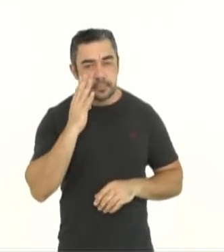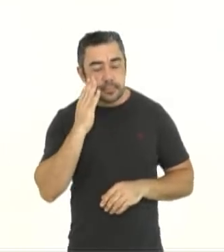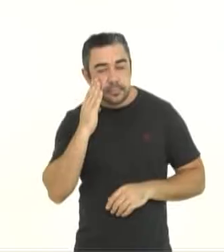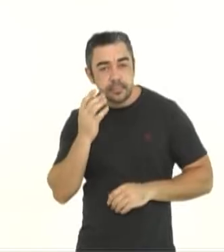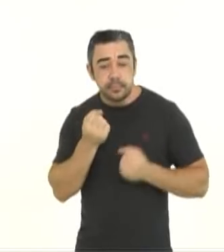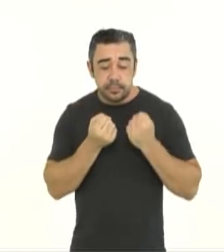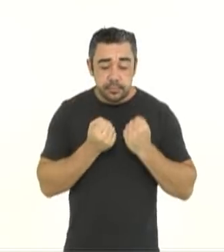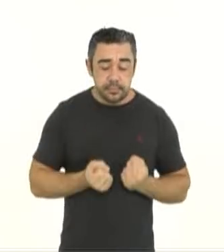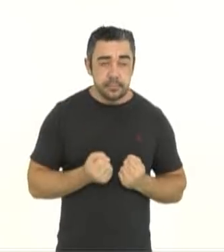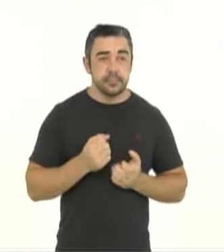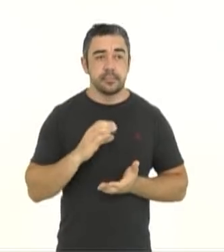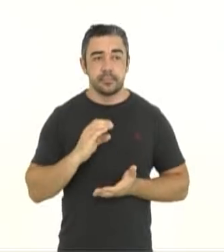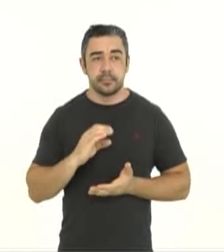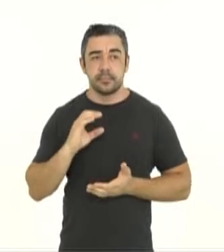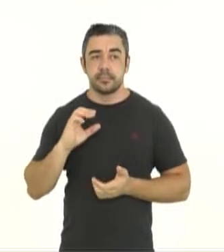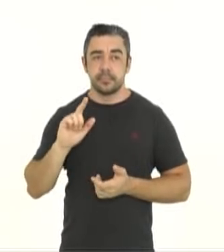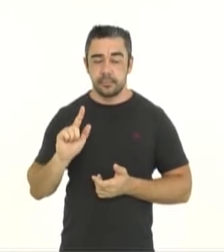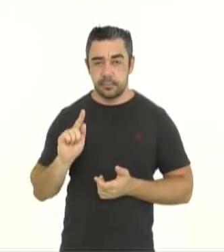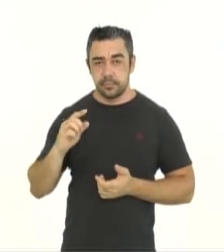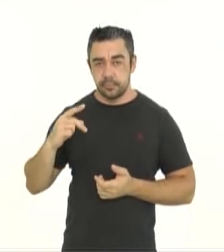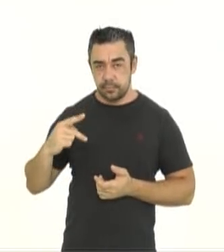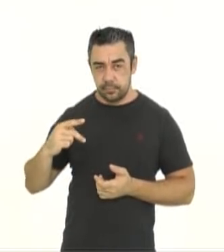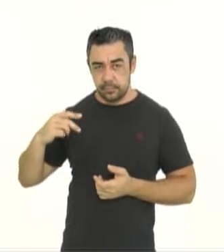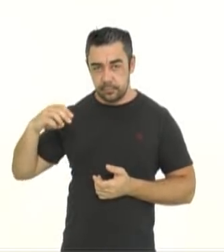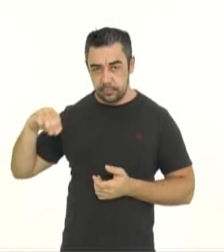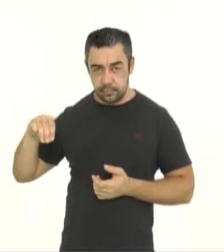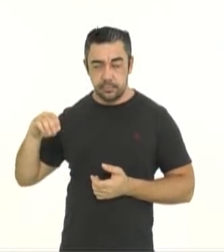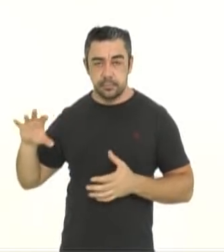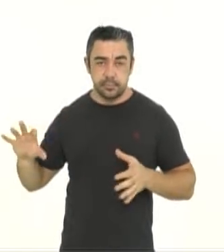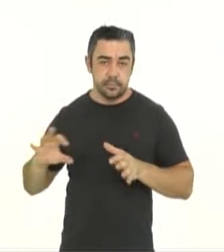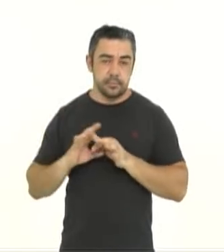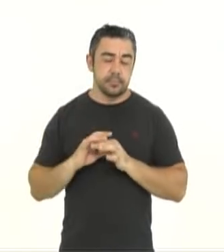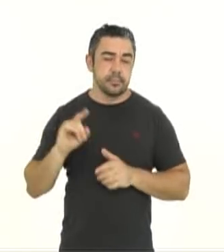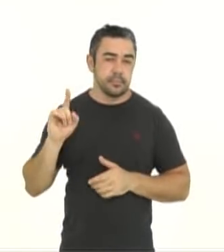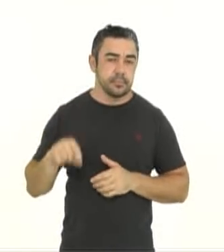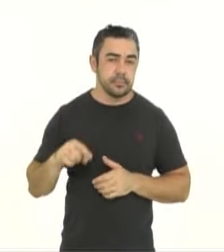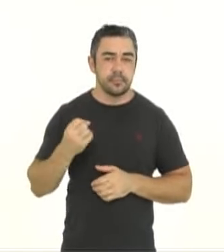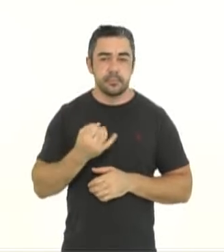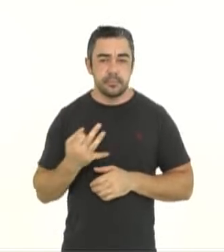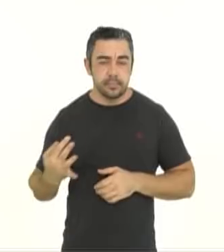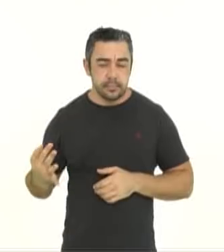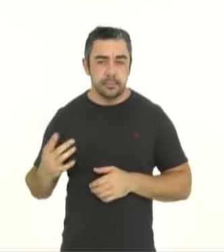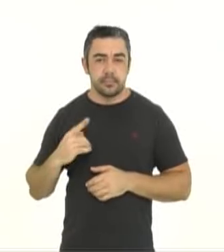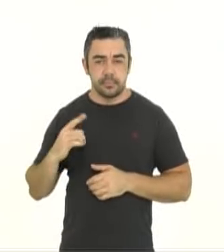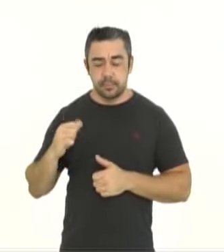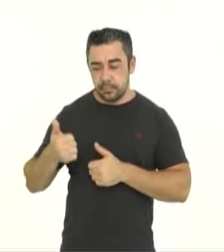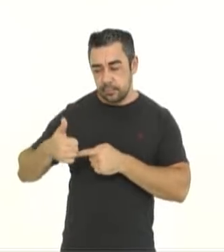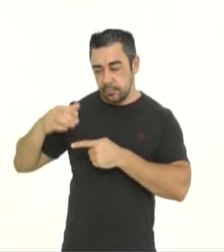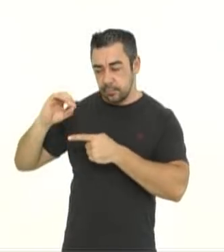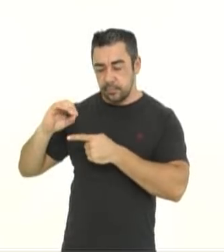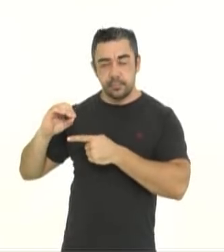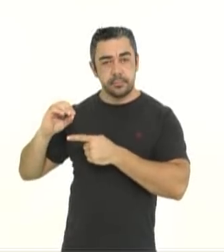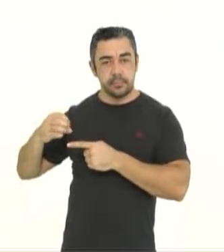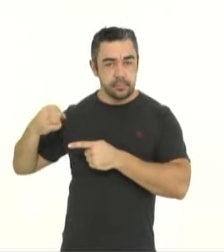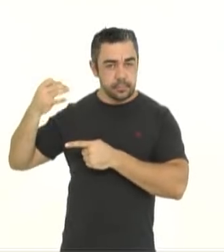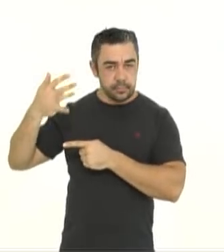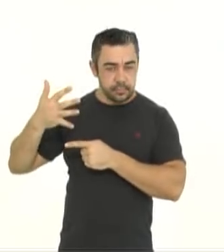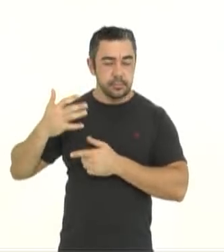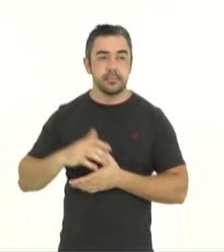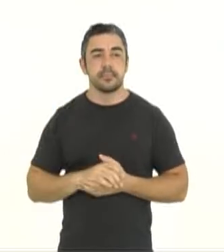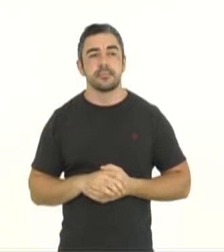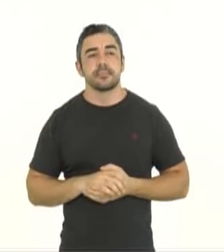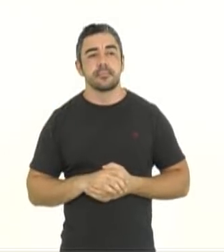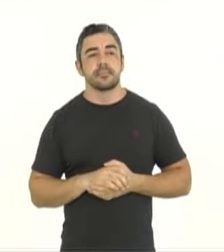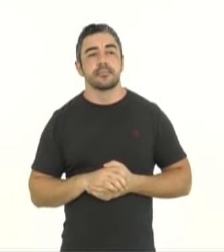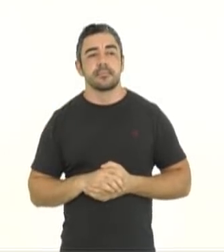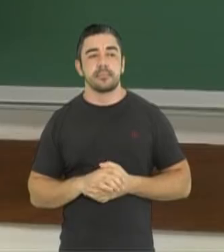Medidas, CGPM, associado ao símbolo que equivale ao decimal na potência de base 10 ou na notação científica.